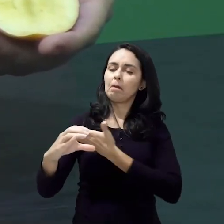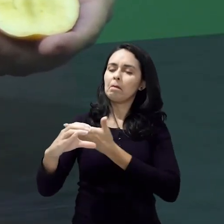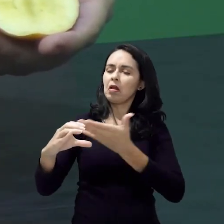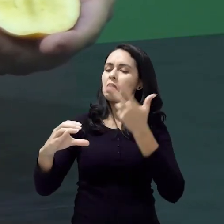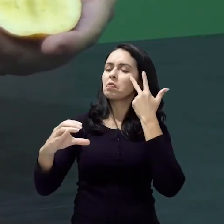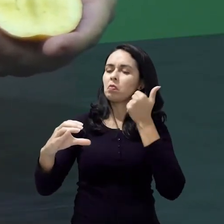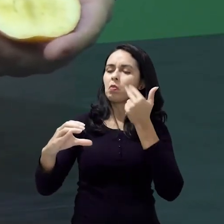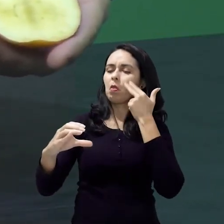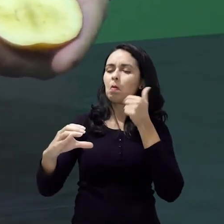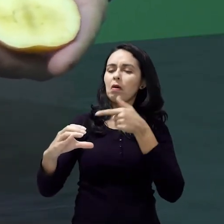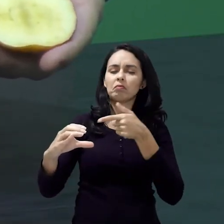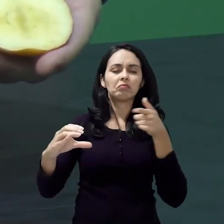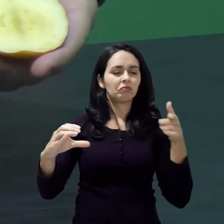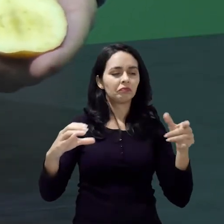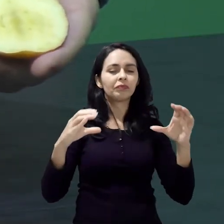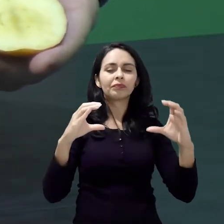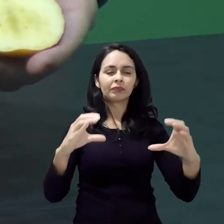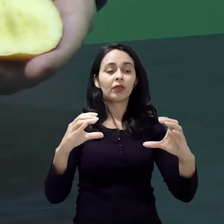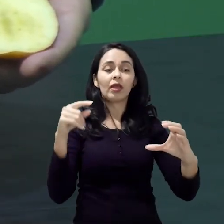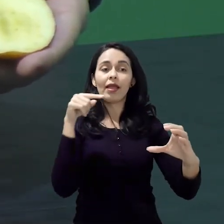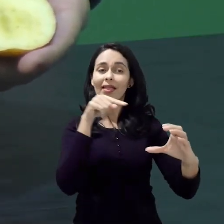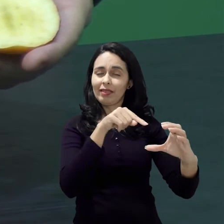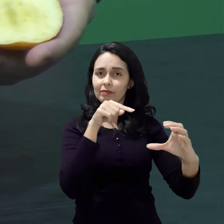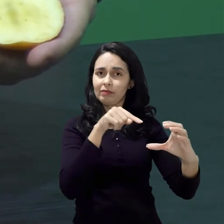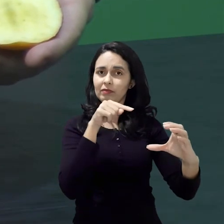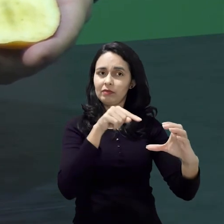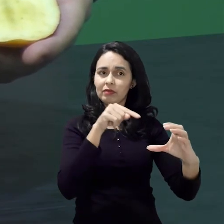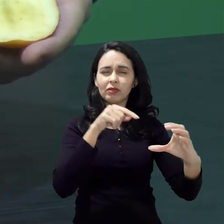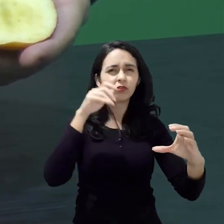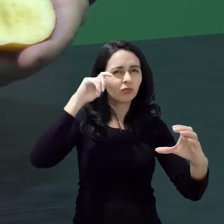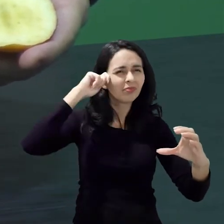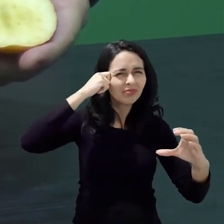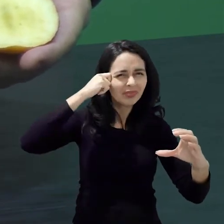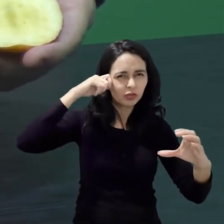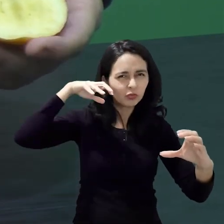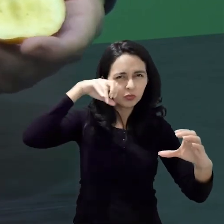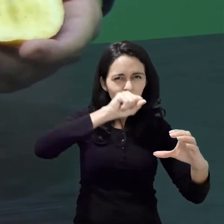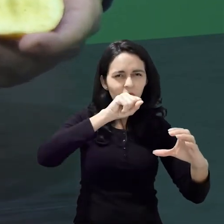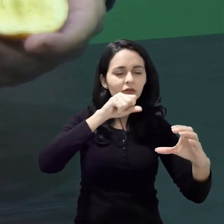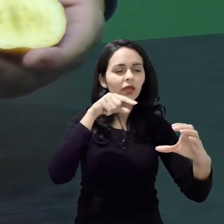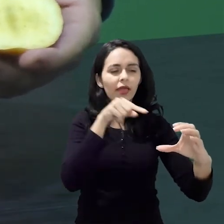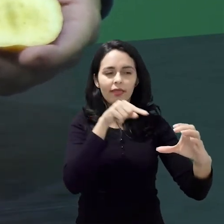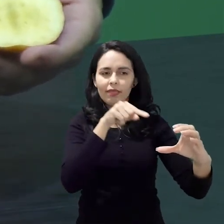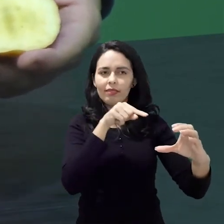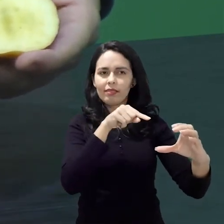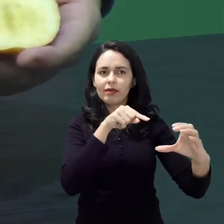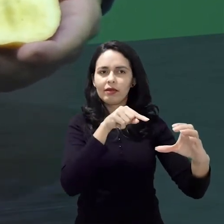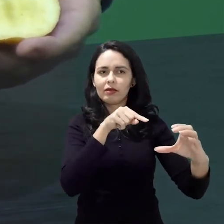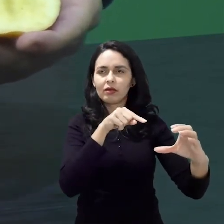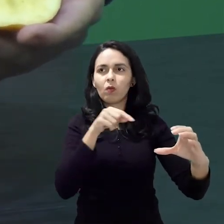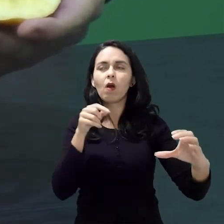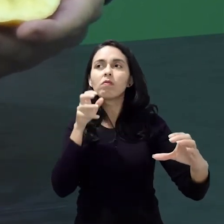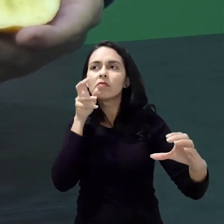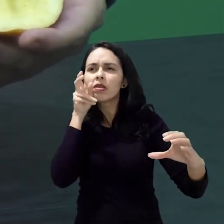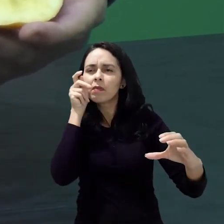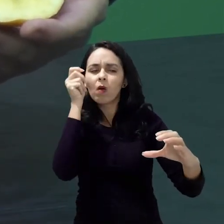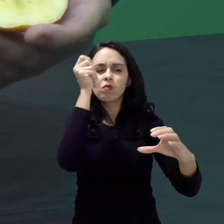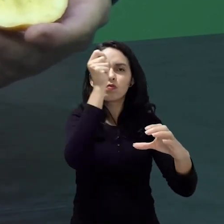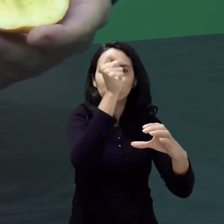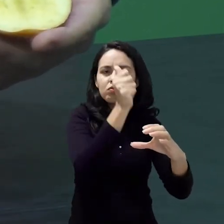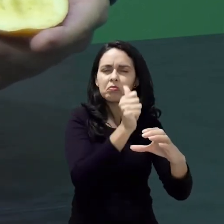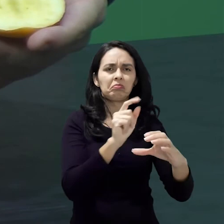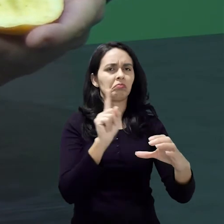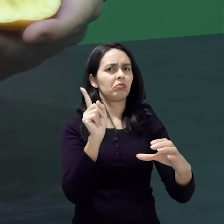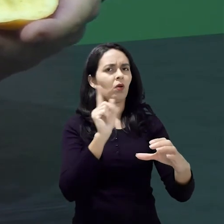a outra não está mais escura e essa maçã é que está mais escura ela